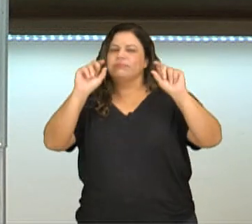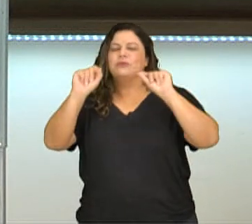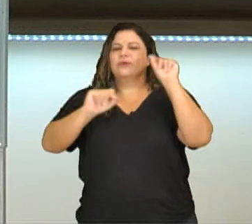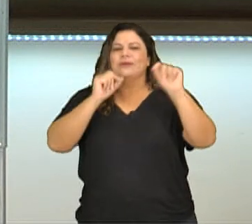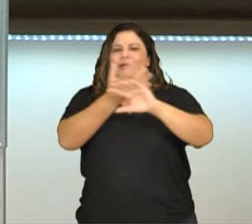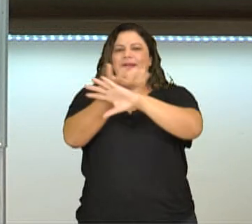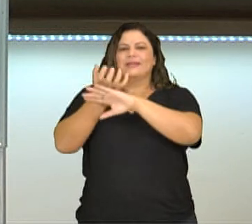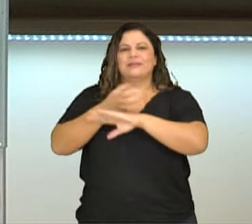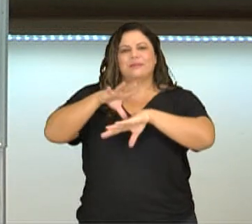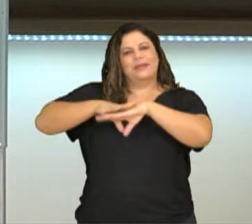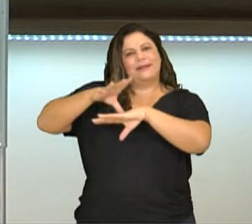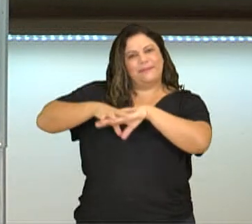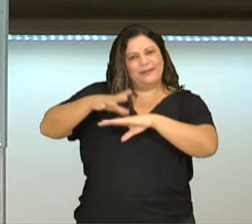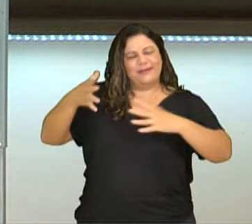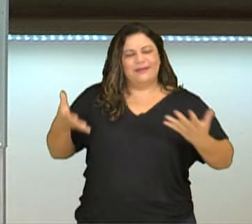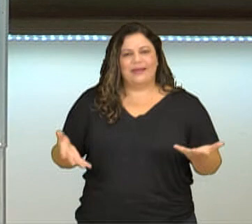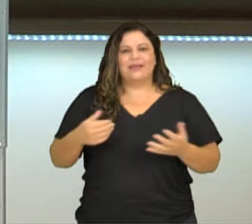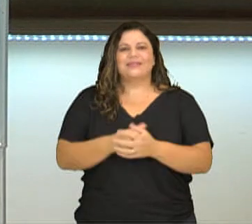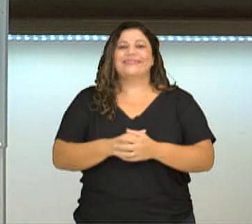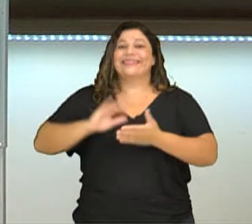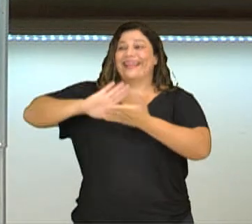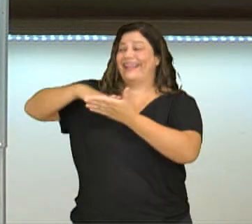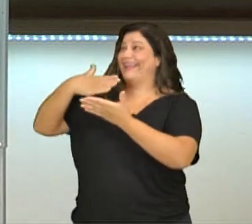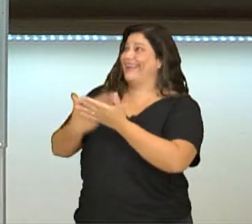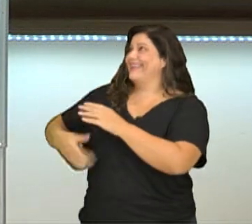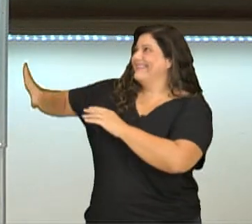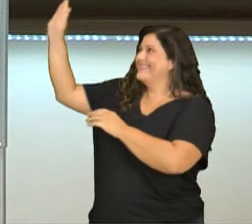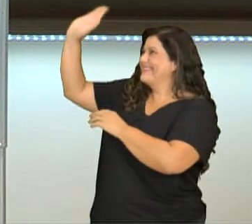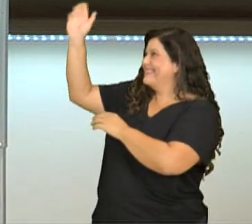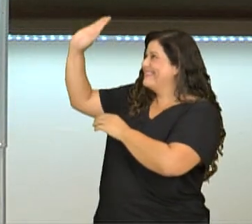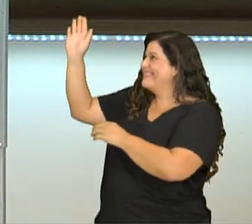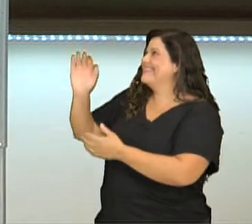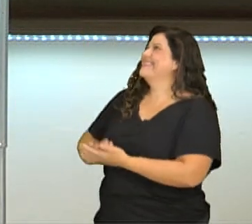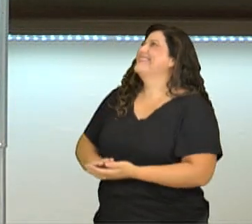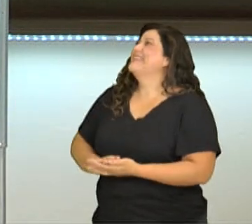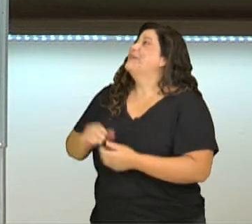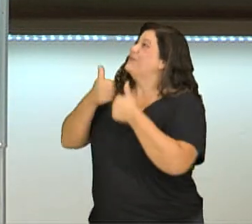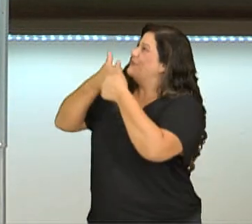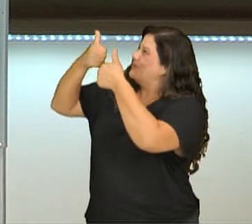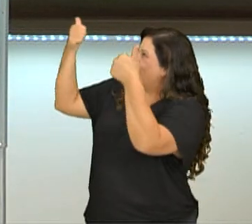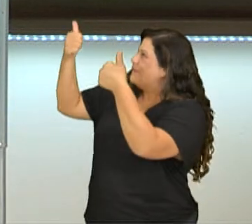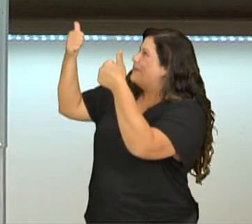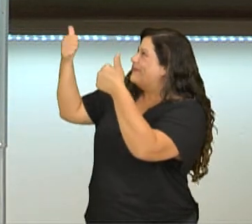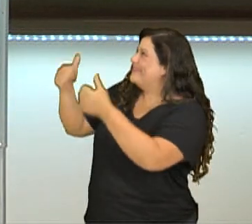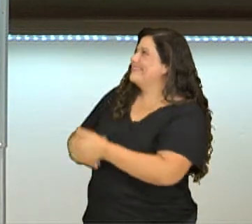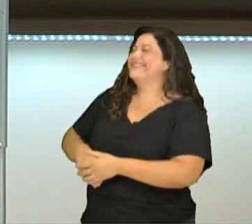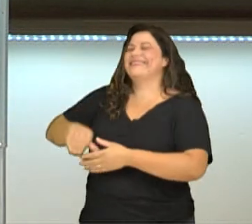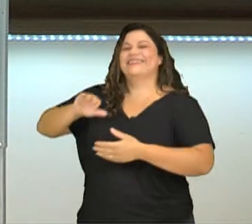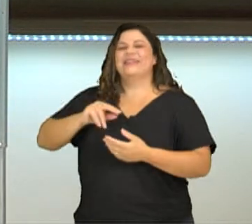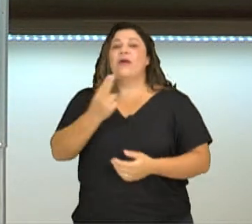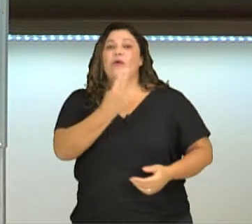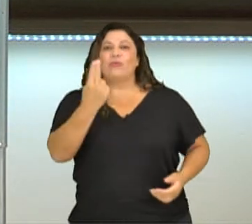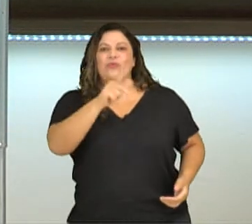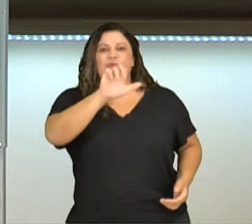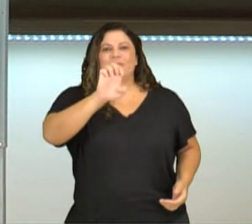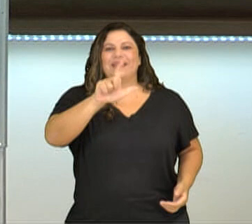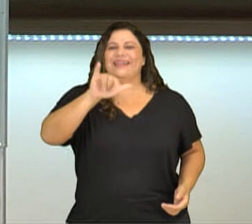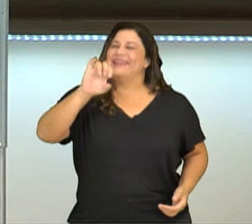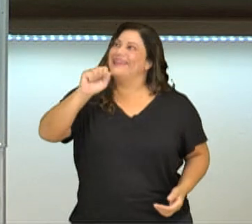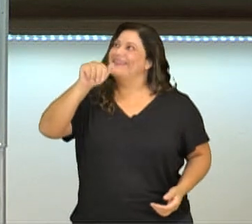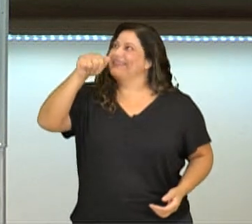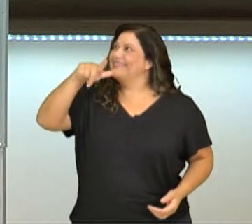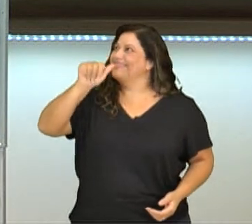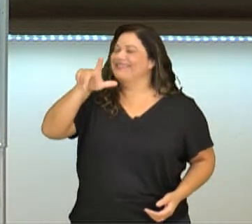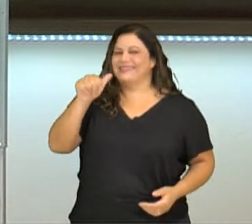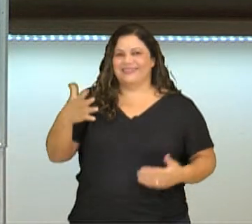matemática. E hoje nós temos aqui a nossa intérprete, a Elisângela. Tudo bem, Elisângela? Tudo bem